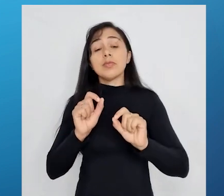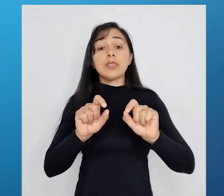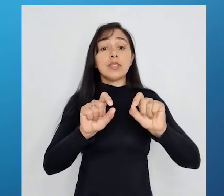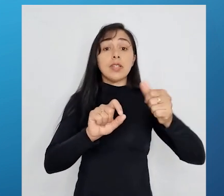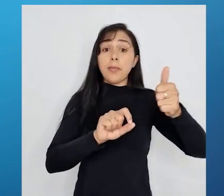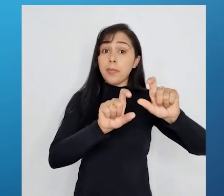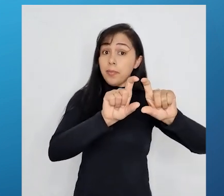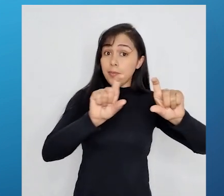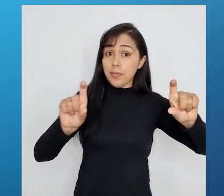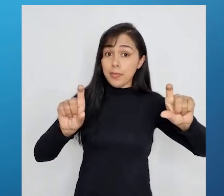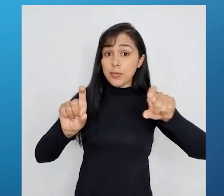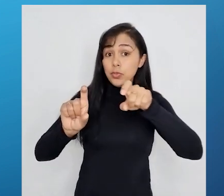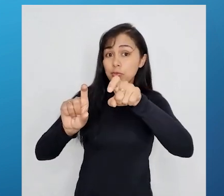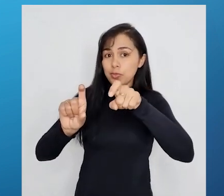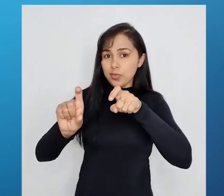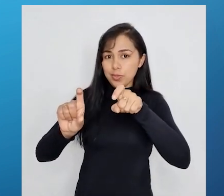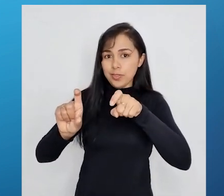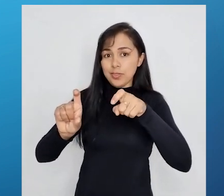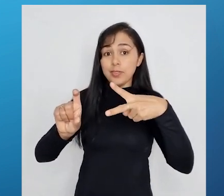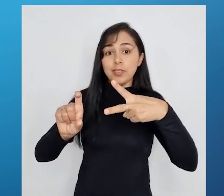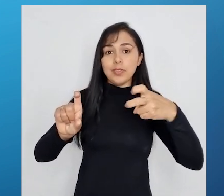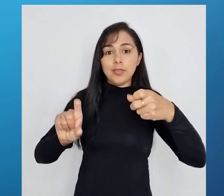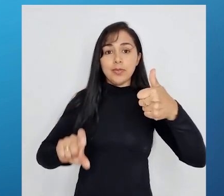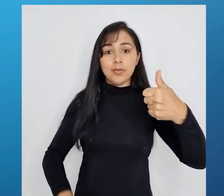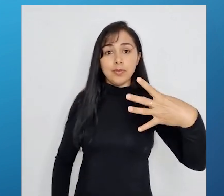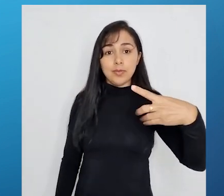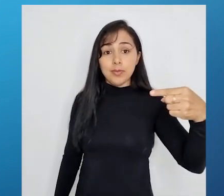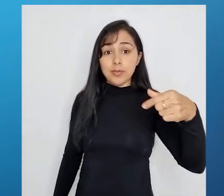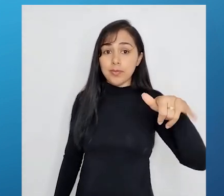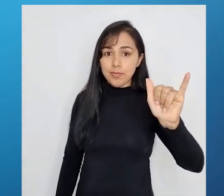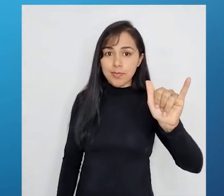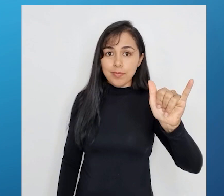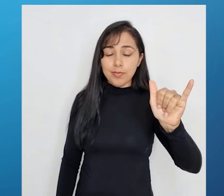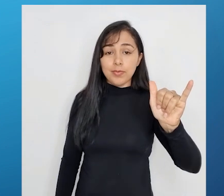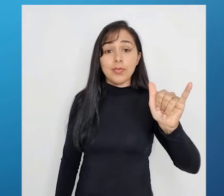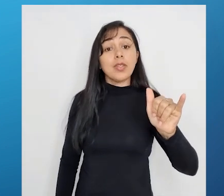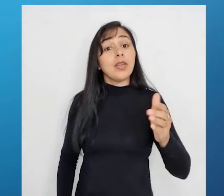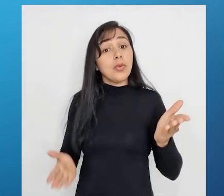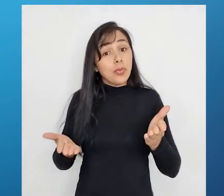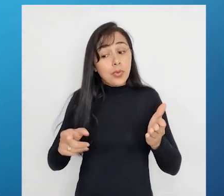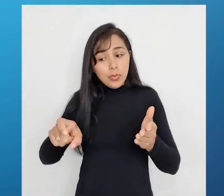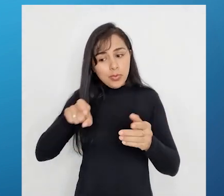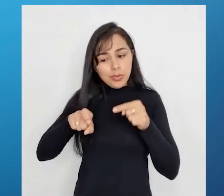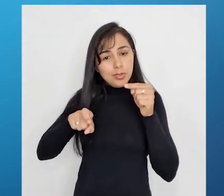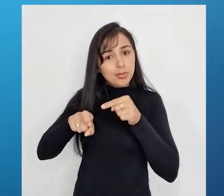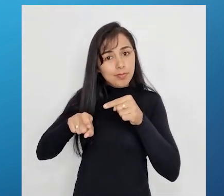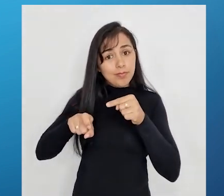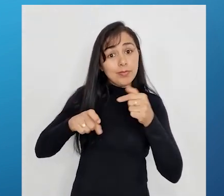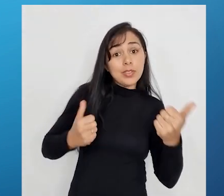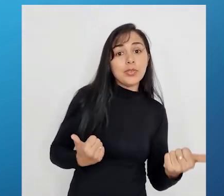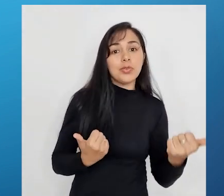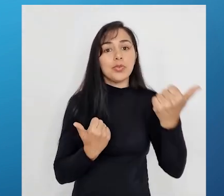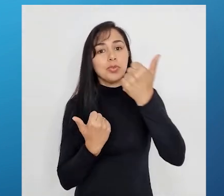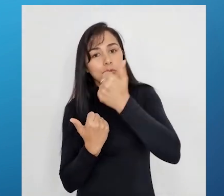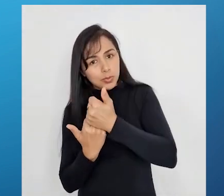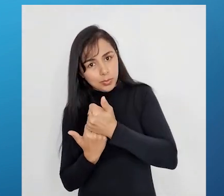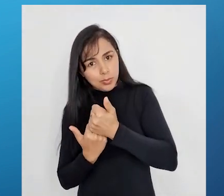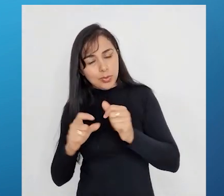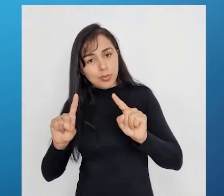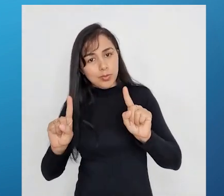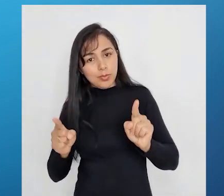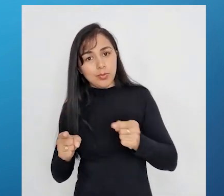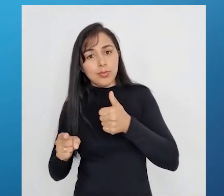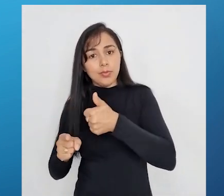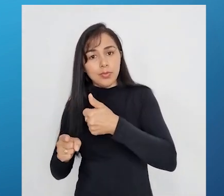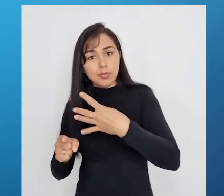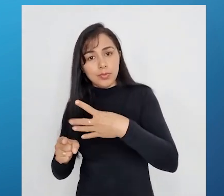x é 14 menos y. Então, aonde tem x nessa segunda, eu vou colocar 14 menos